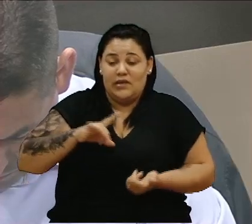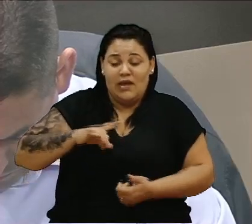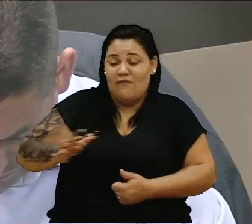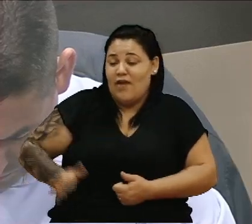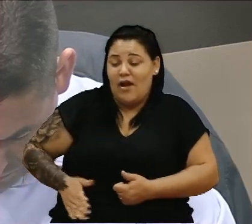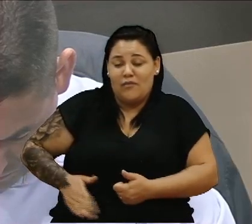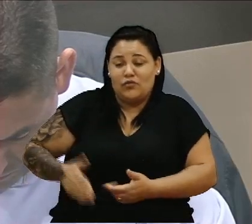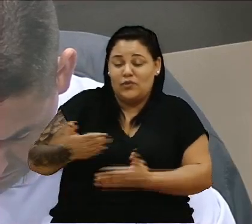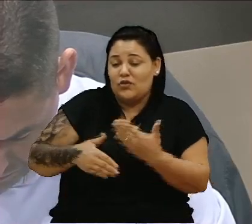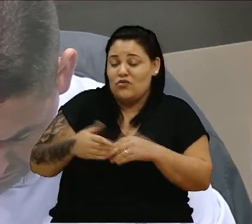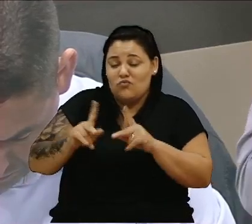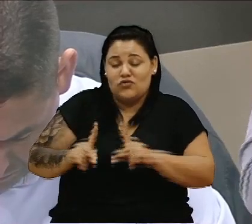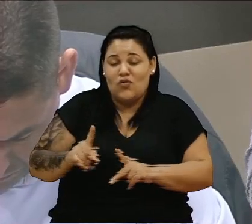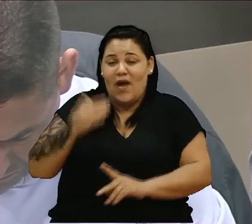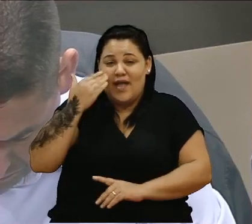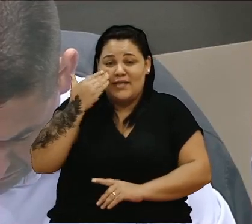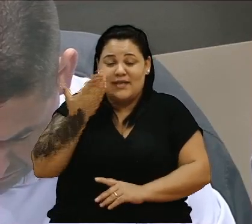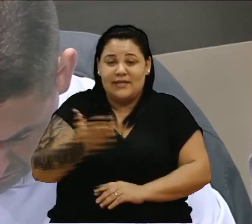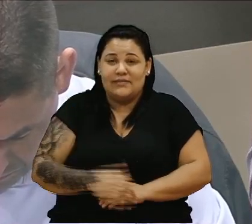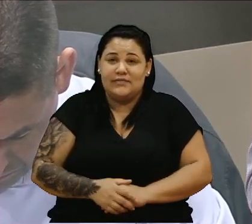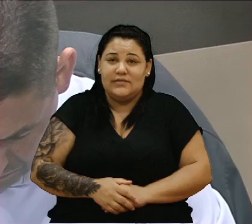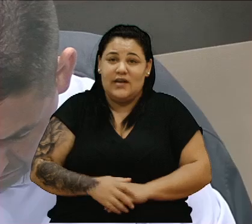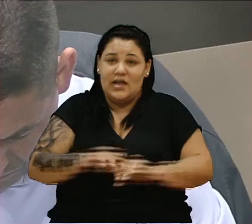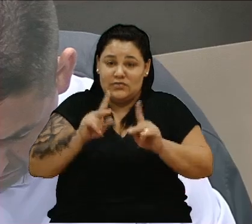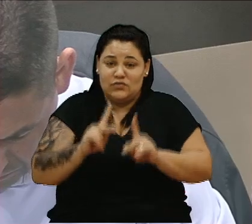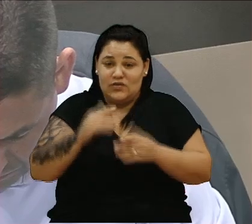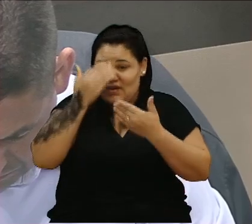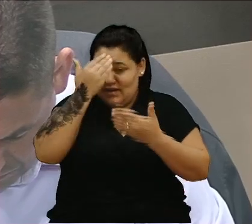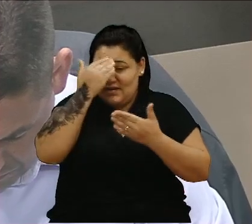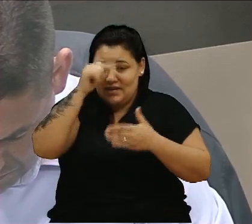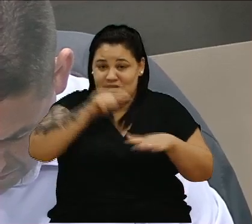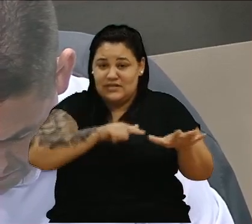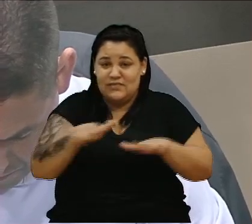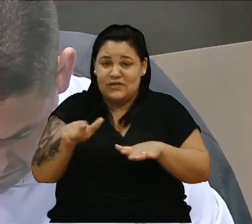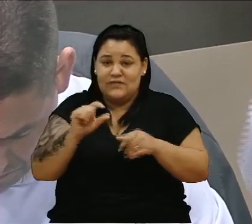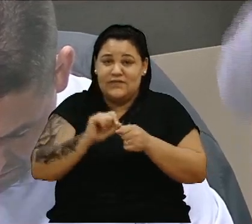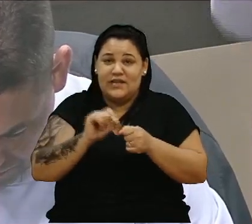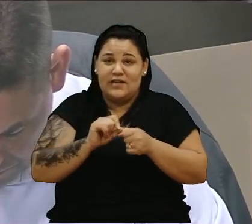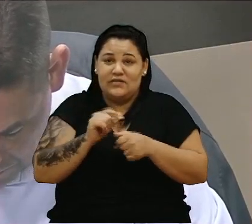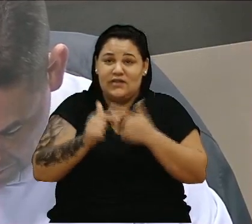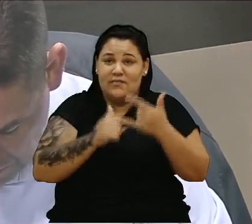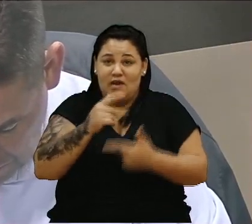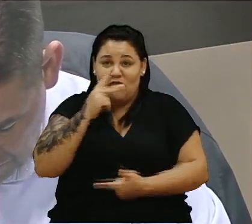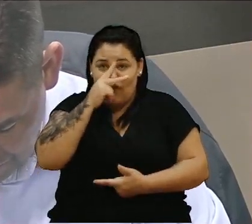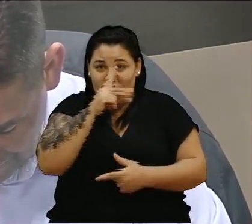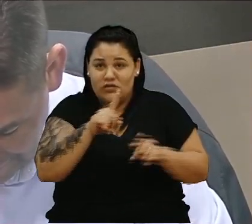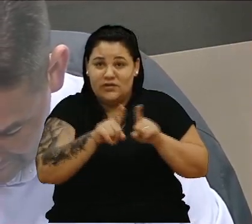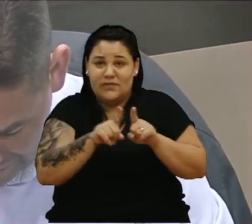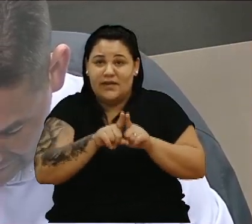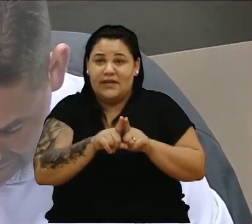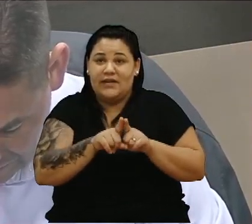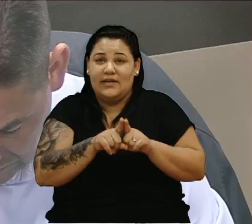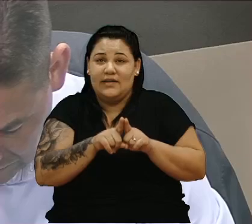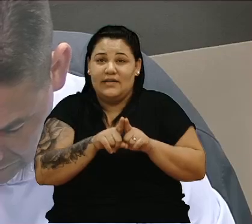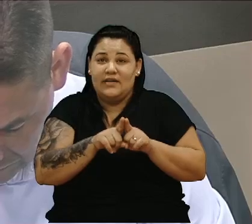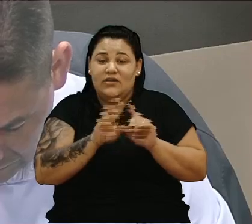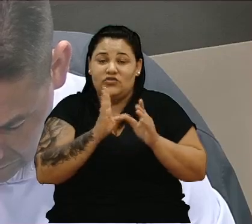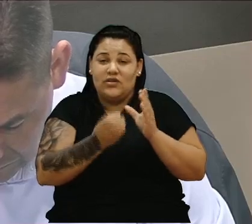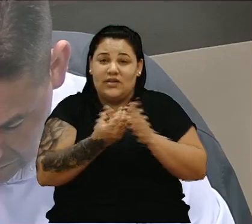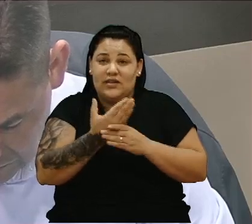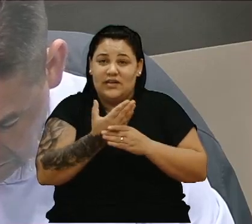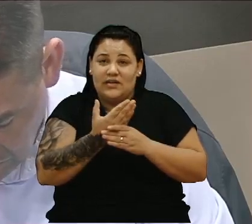tem problema. As pessoas me agradecem do trabalho essa semana que foi feito forte, até tráfico, eu já fiz aqui a moção